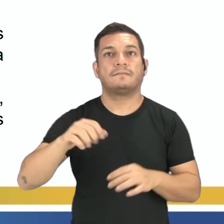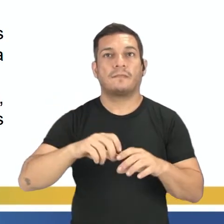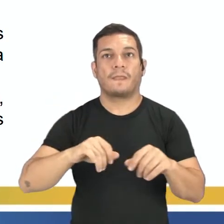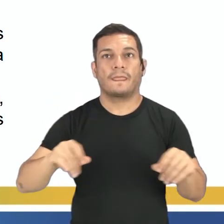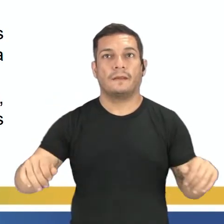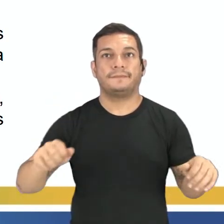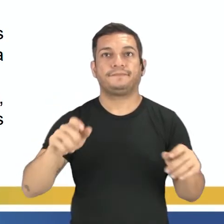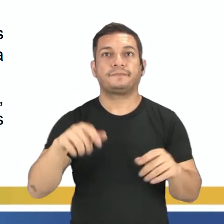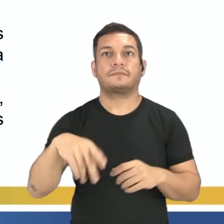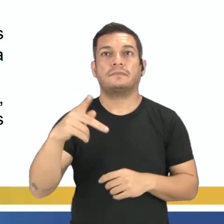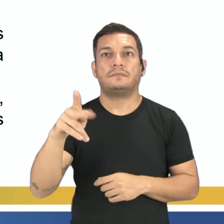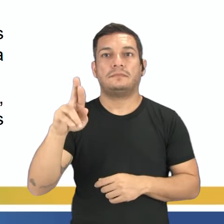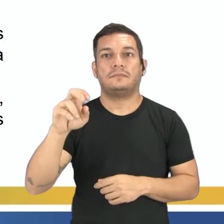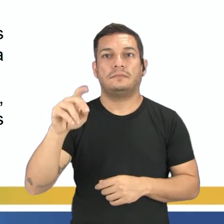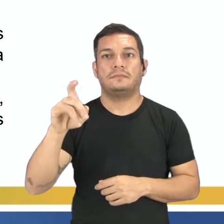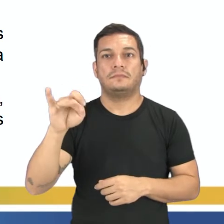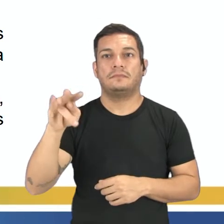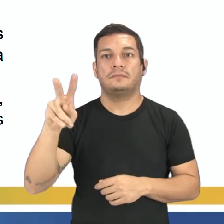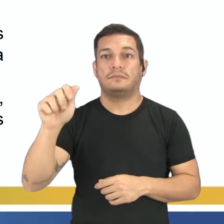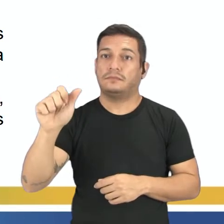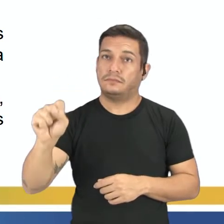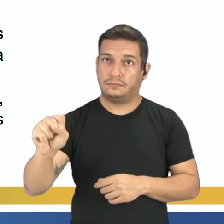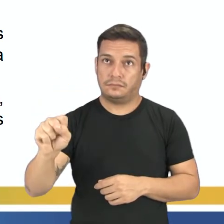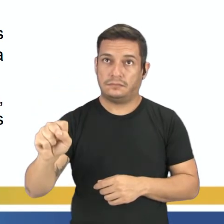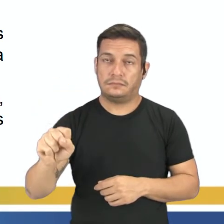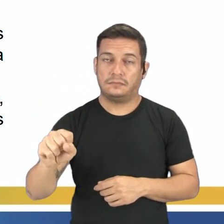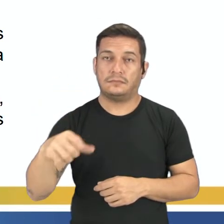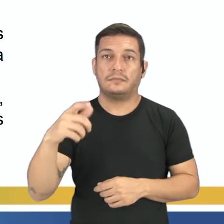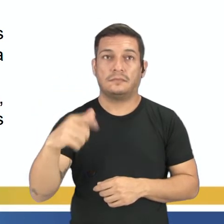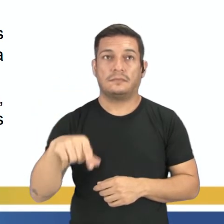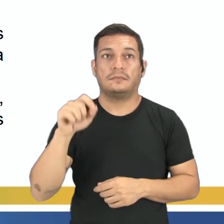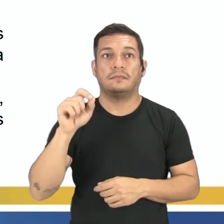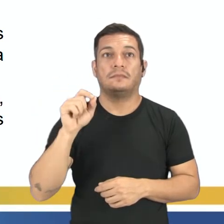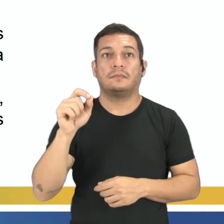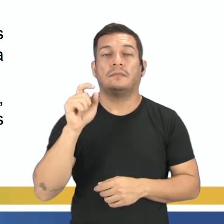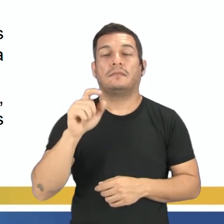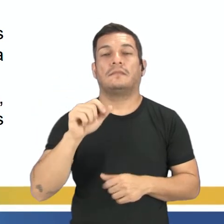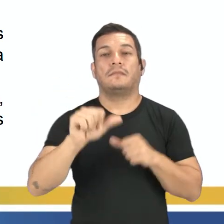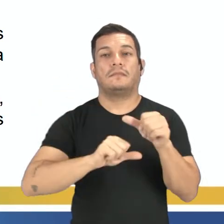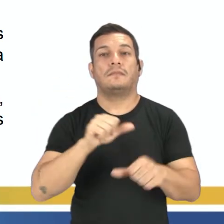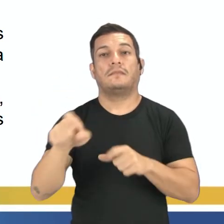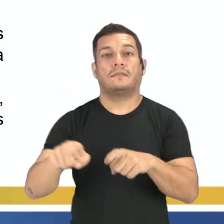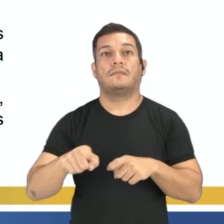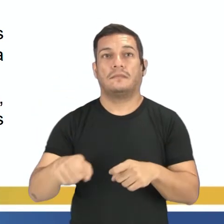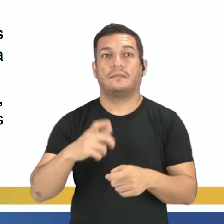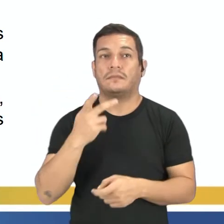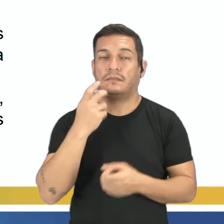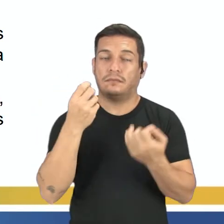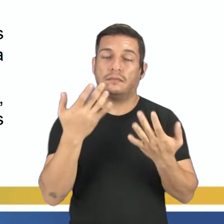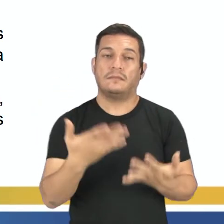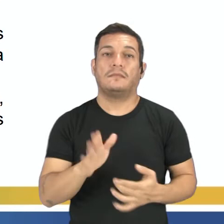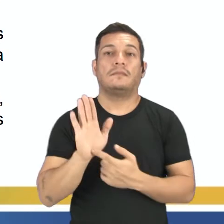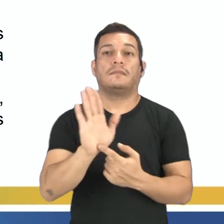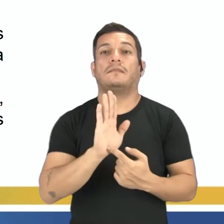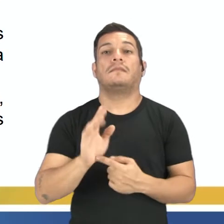propriedades produtivas. E a reforma agrária, ela trata de